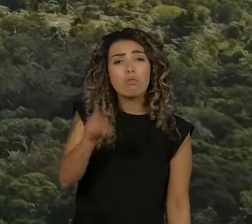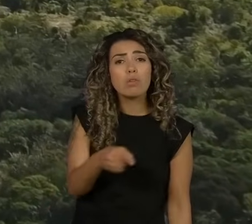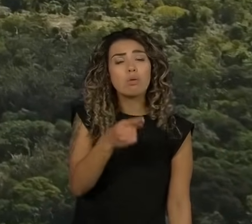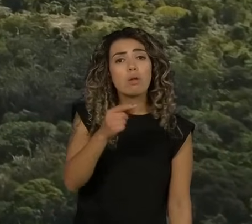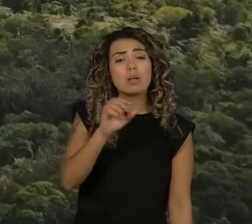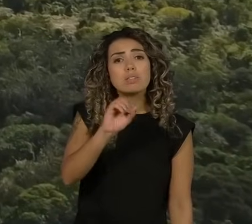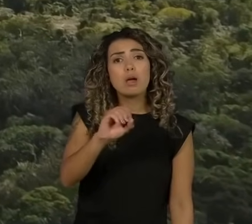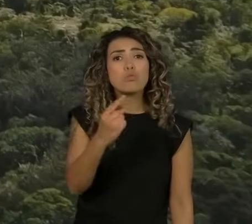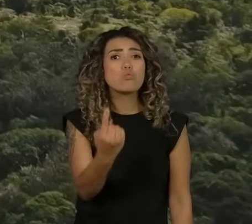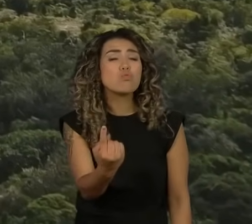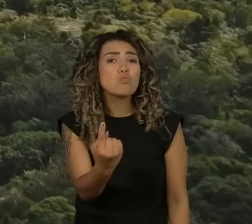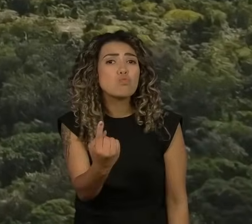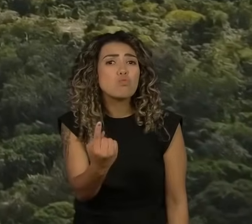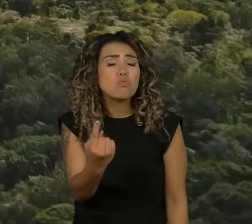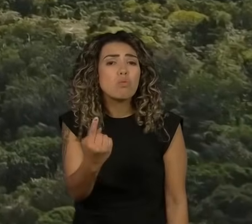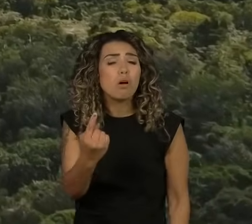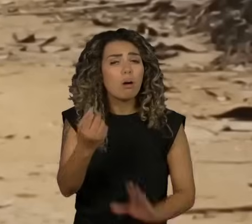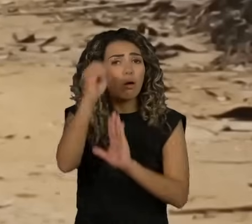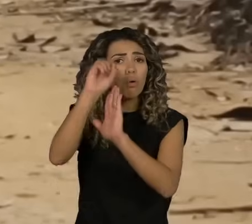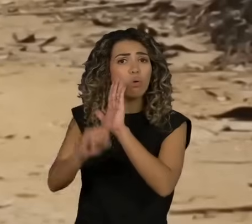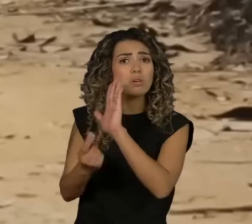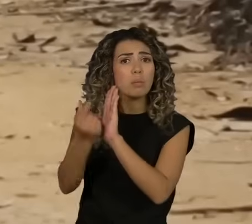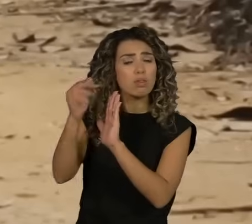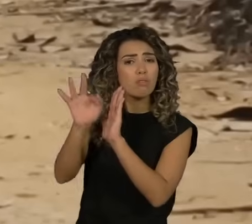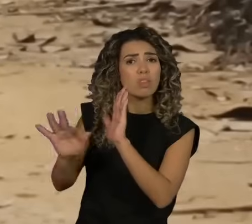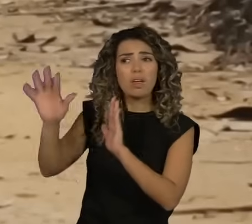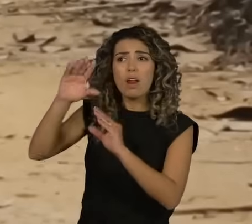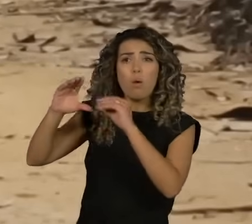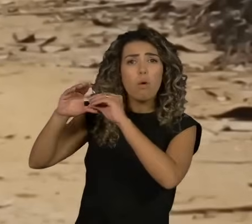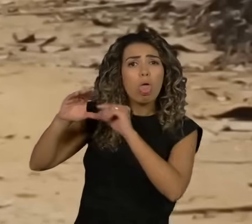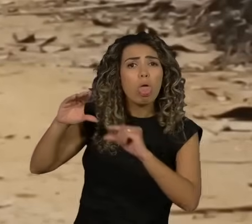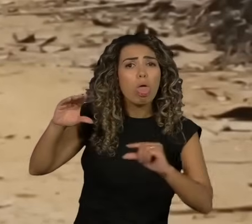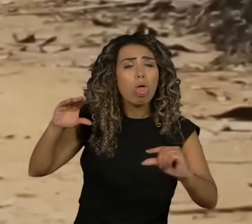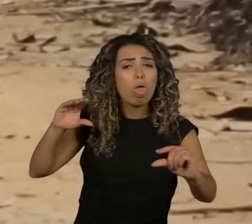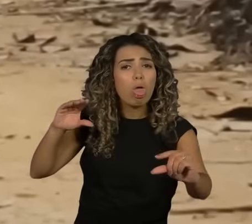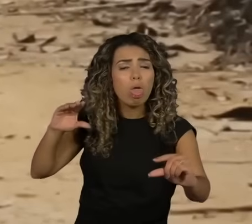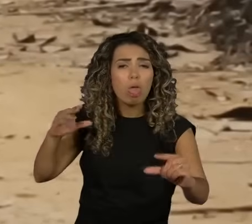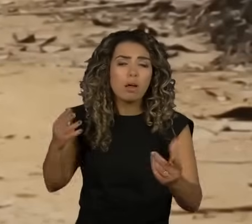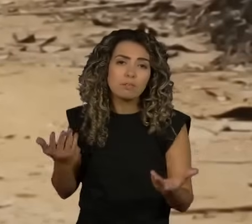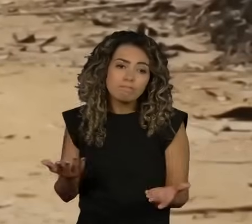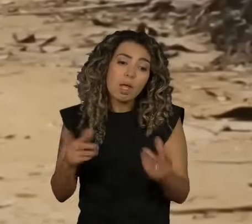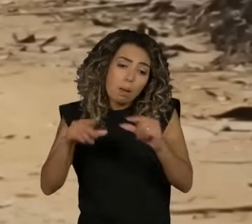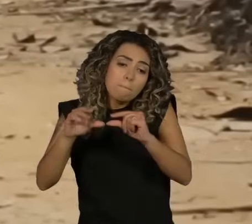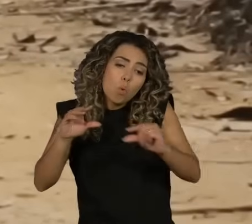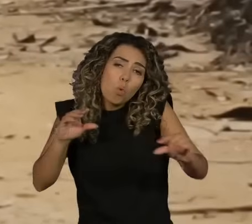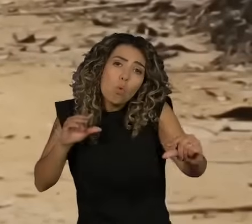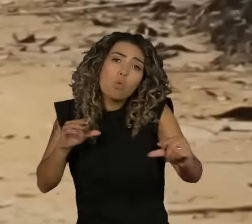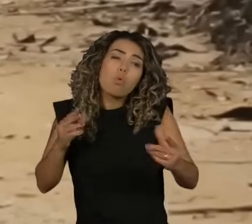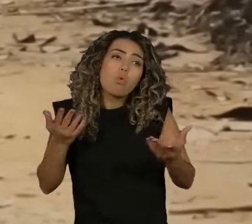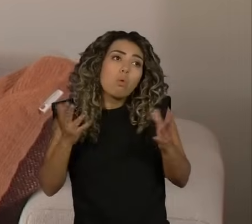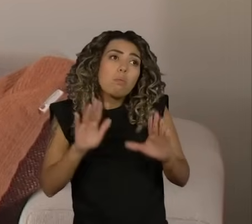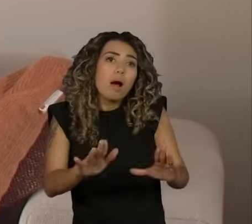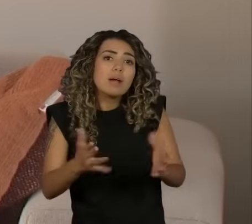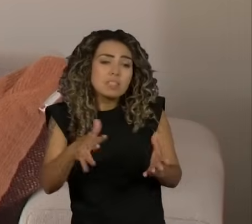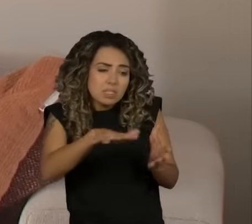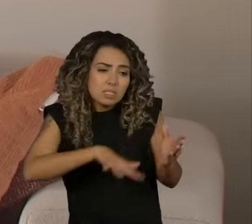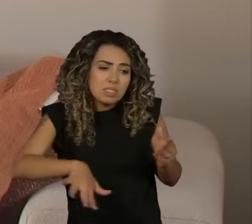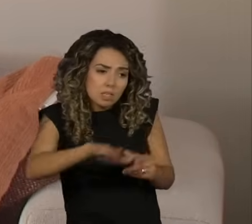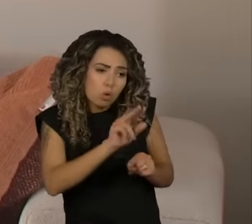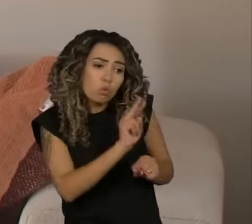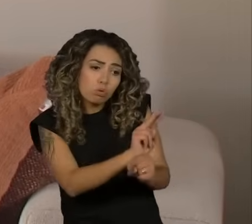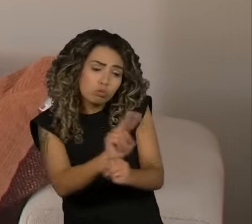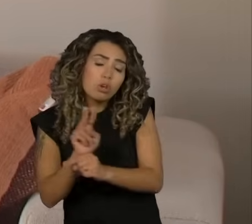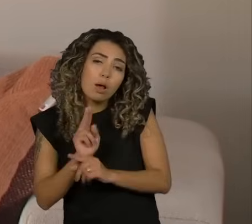do orçamento federal. Apesar de pouco dinheiro, aquela área protegida está de fato cumprindo aquilo para o qual ela foi criada. Então eu acredito que